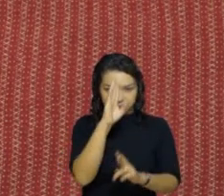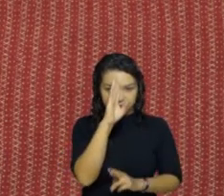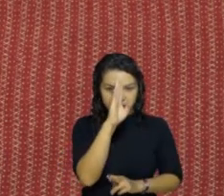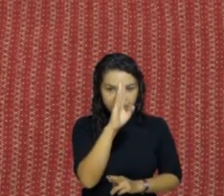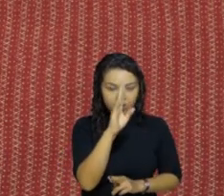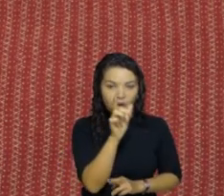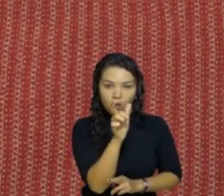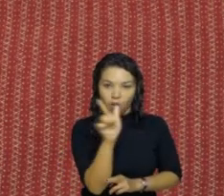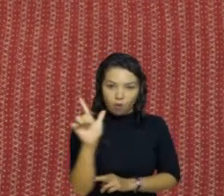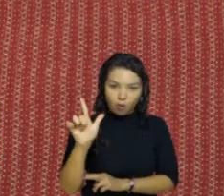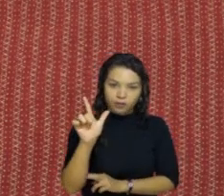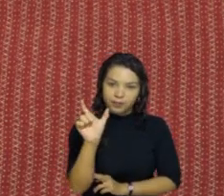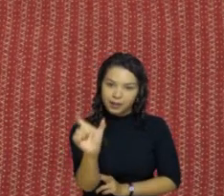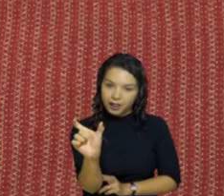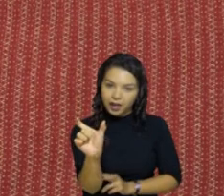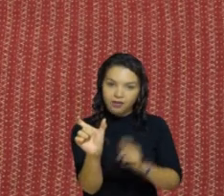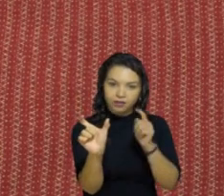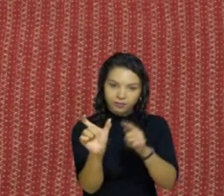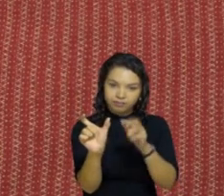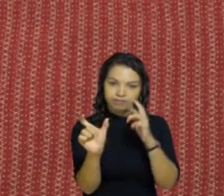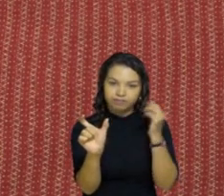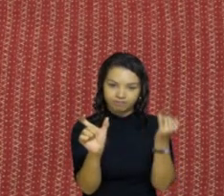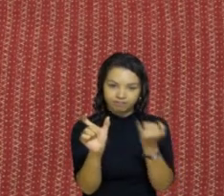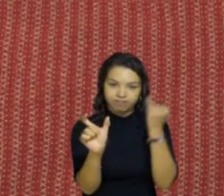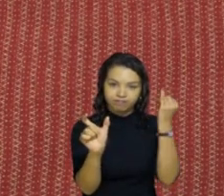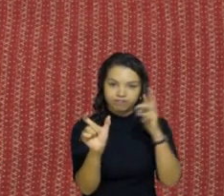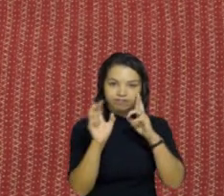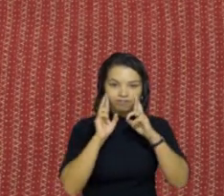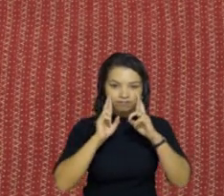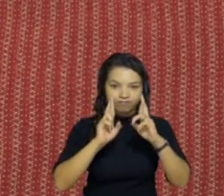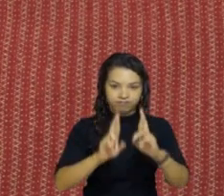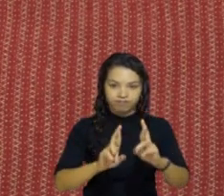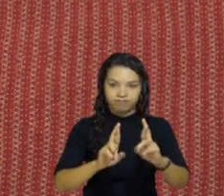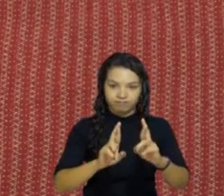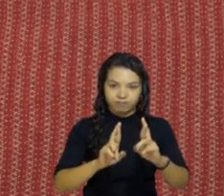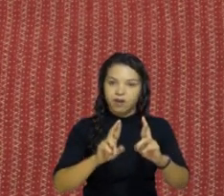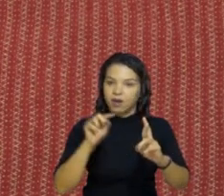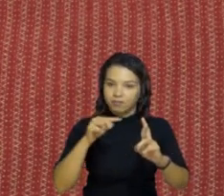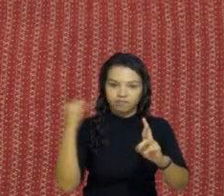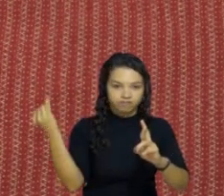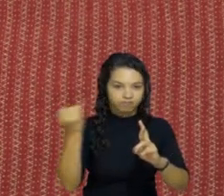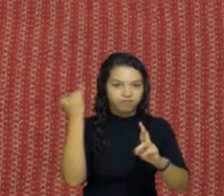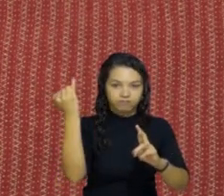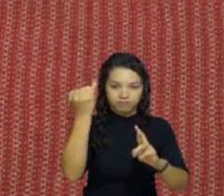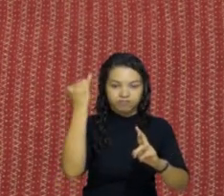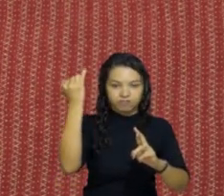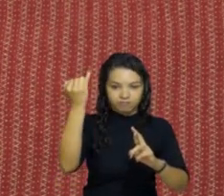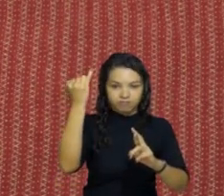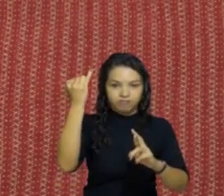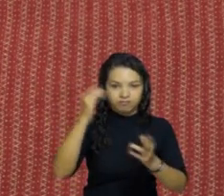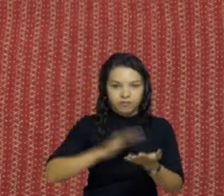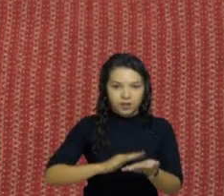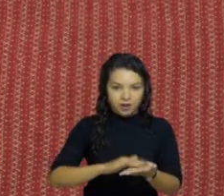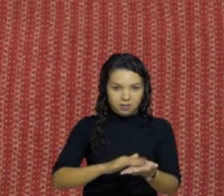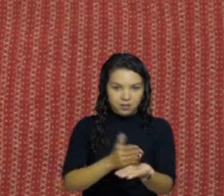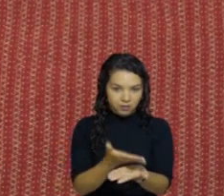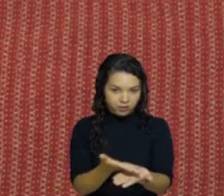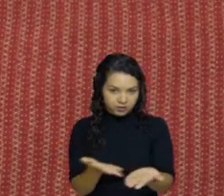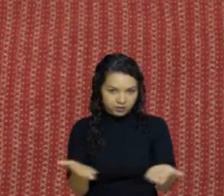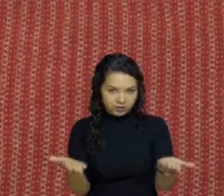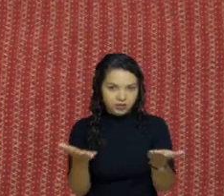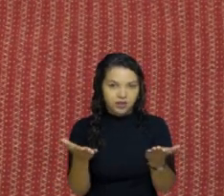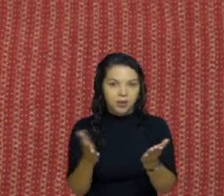palavra fundamental na questão segurança, respeito, fundamentalmente. Parabéns a todos vocês, parabéns ao